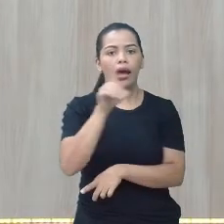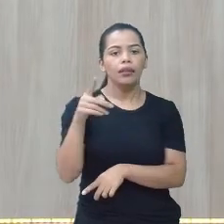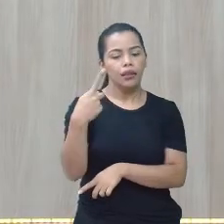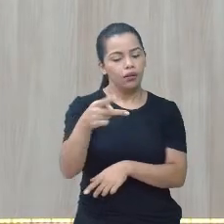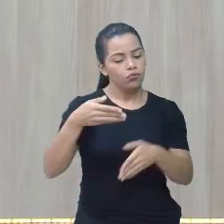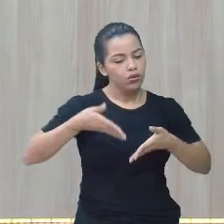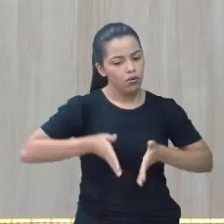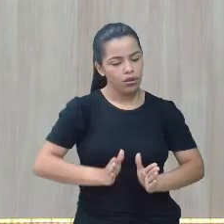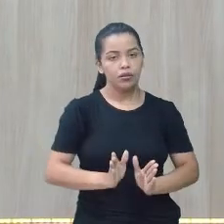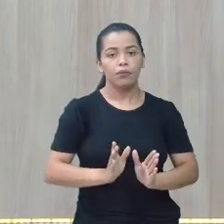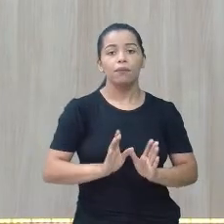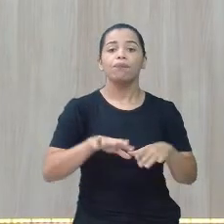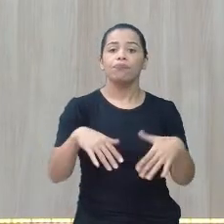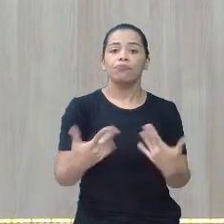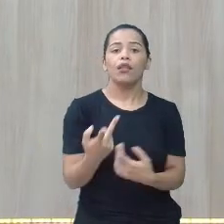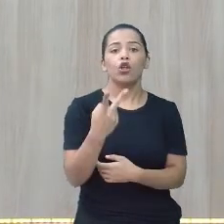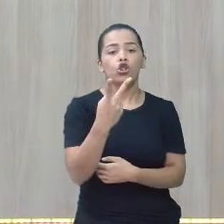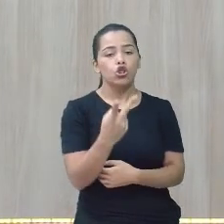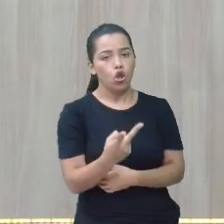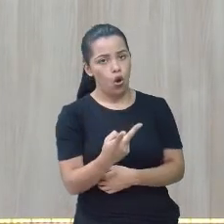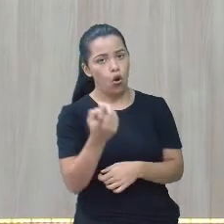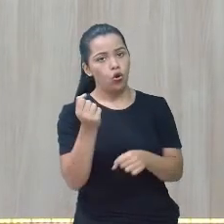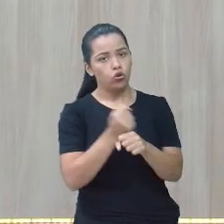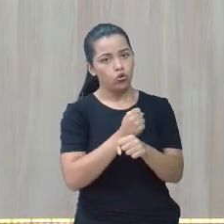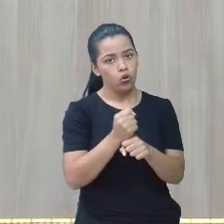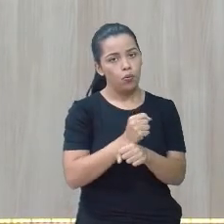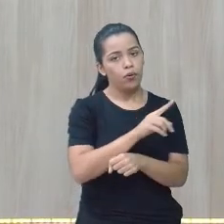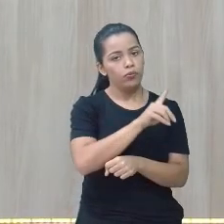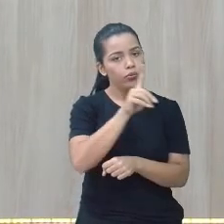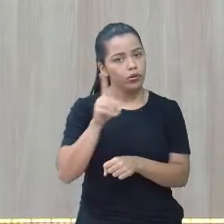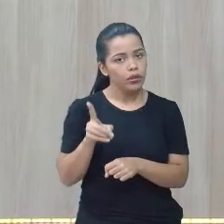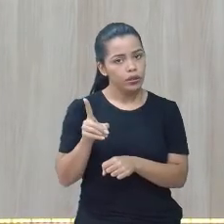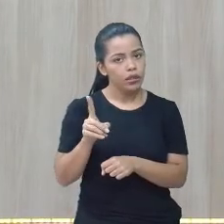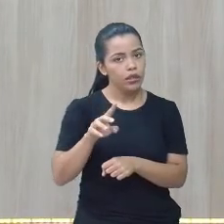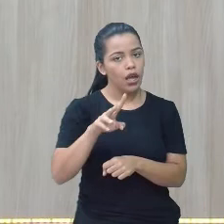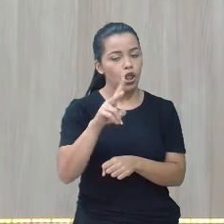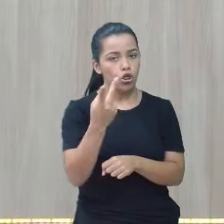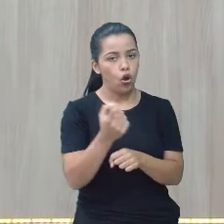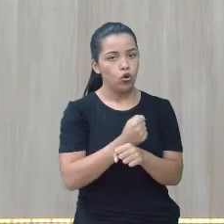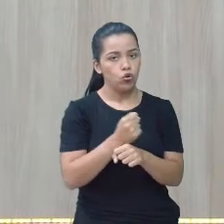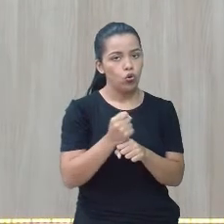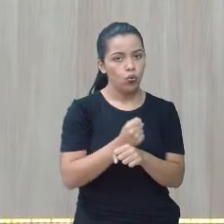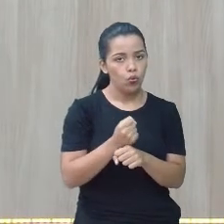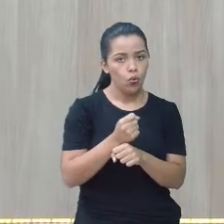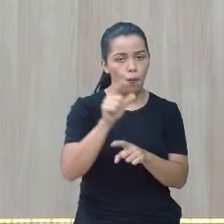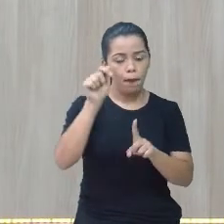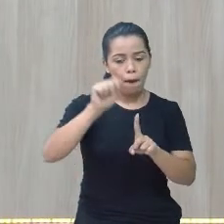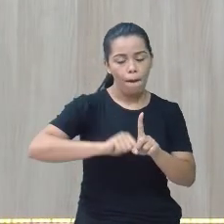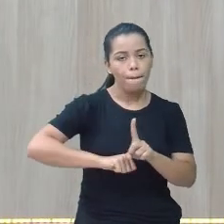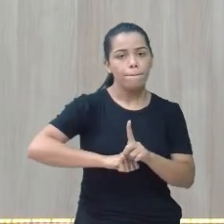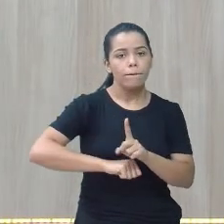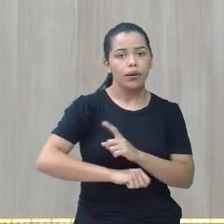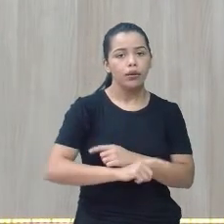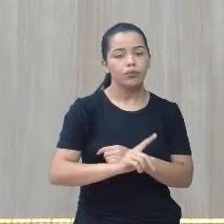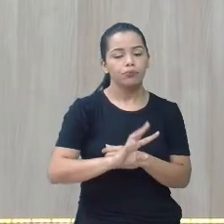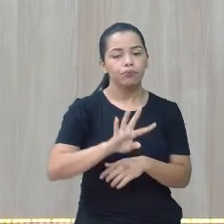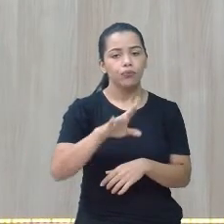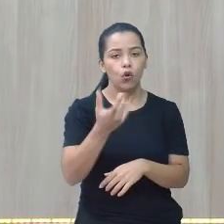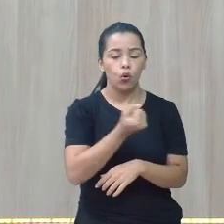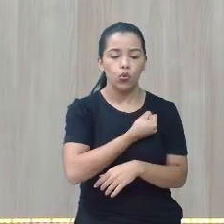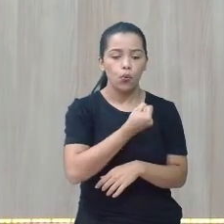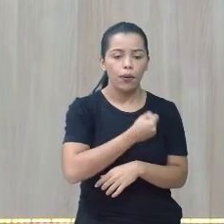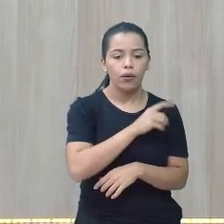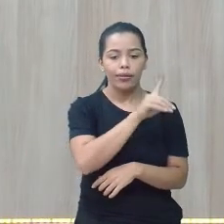certo? 2 números para o dia, 2 números para o mês, 4 números para o ano, tá certo? Então, são 8 dígitos que